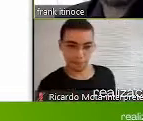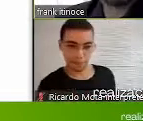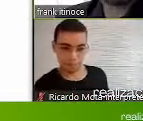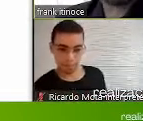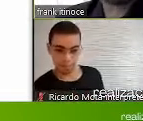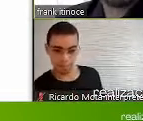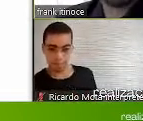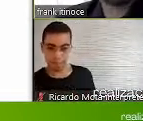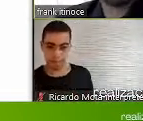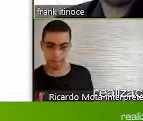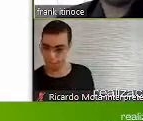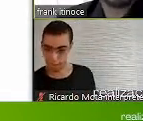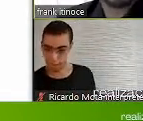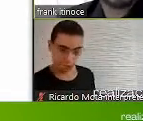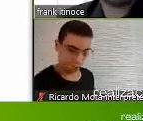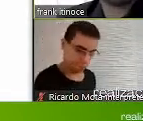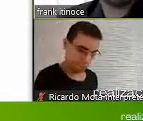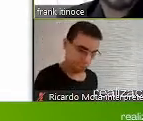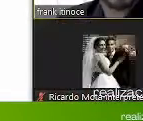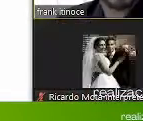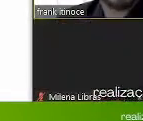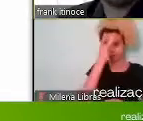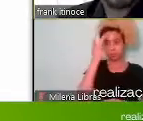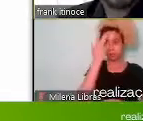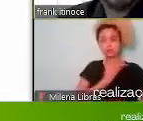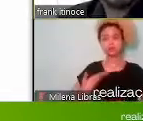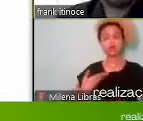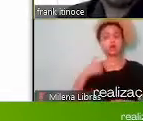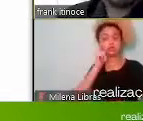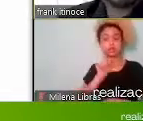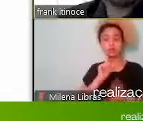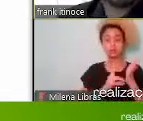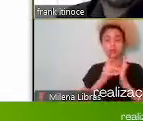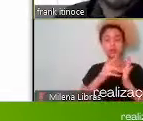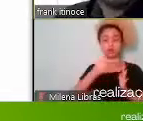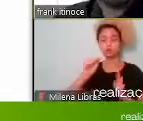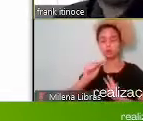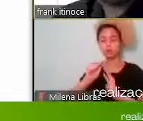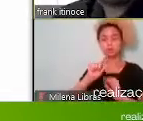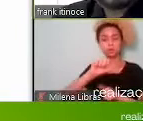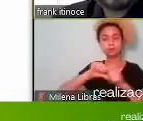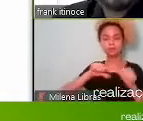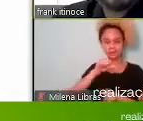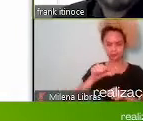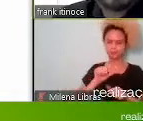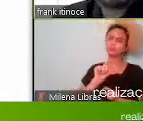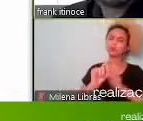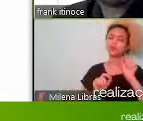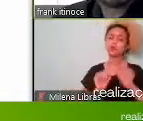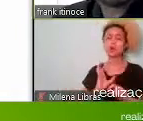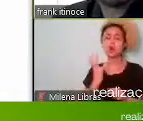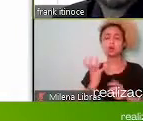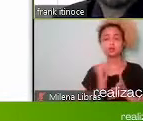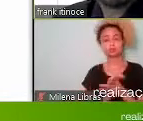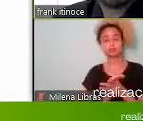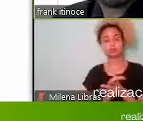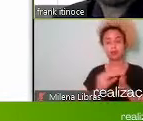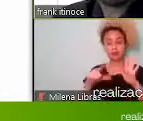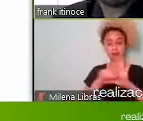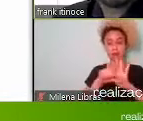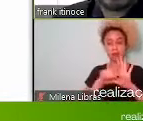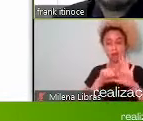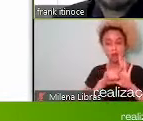só o governador poderia fazer outro decreto para alterar. Então, o que acontecia? A legislação, ela